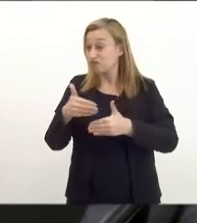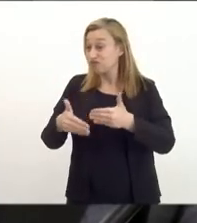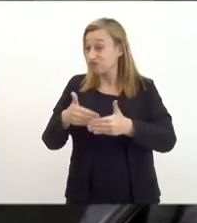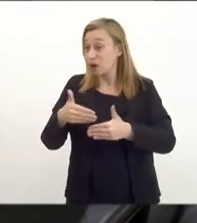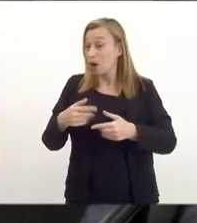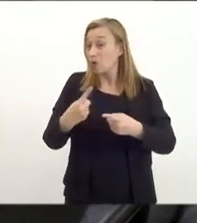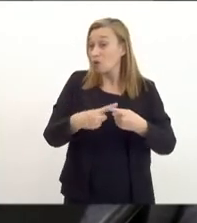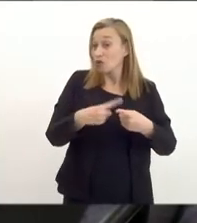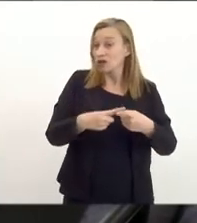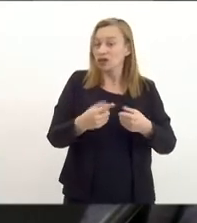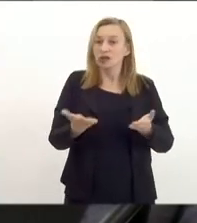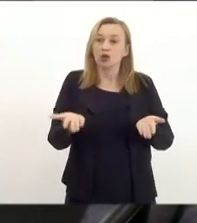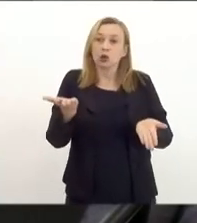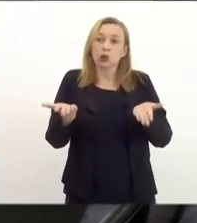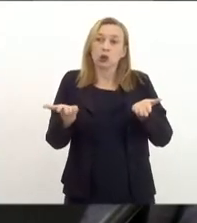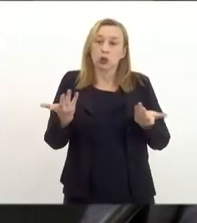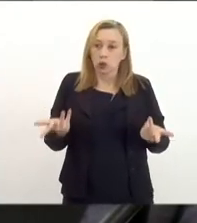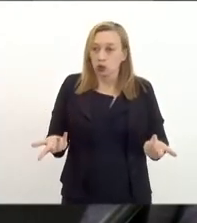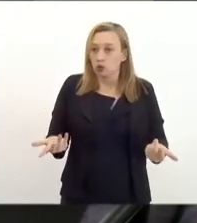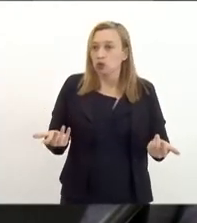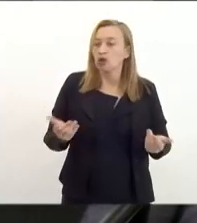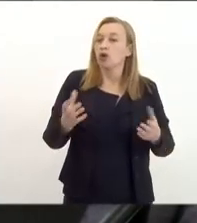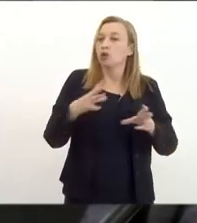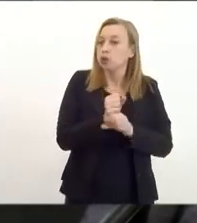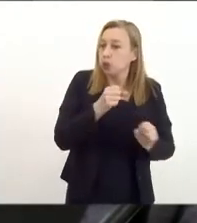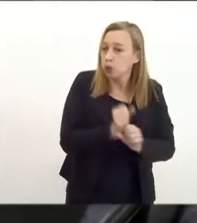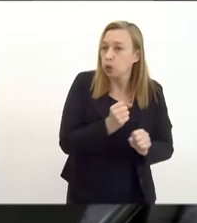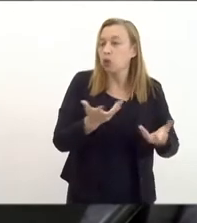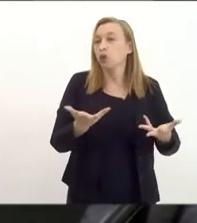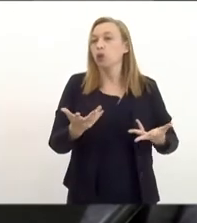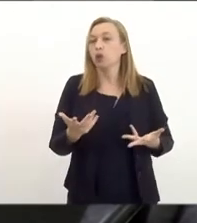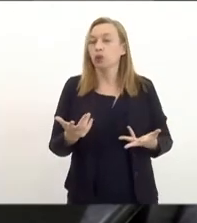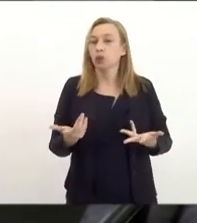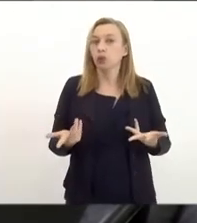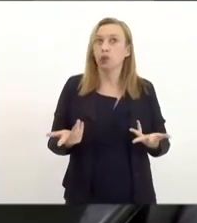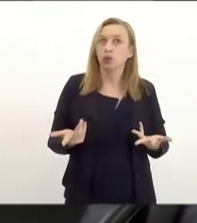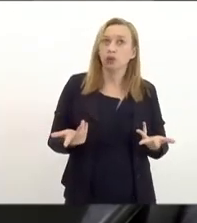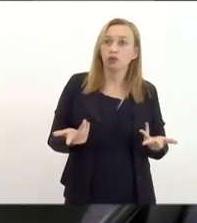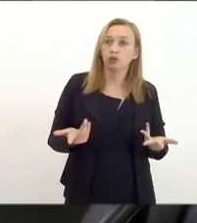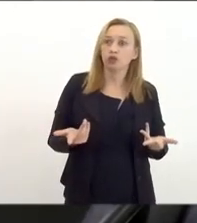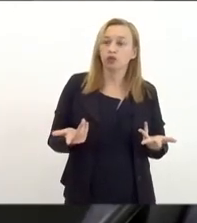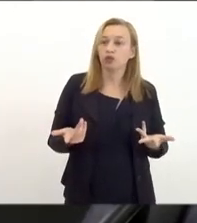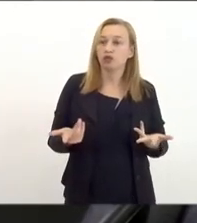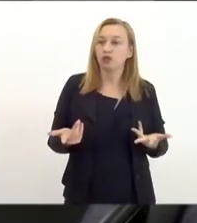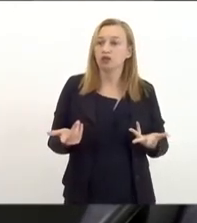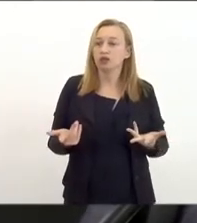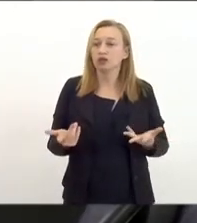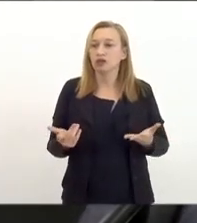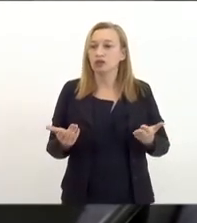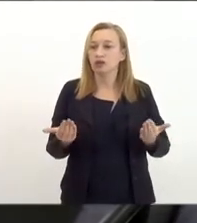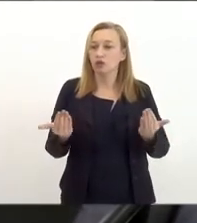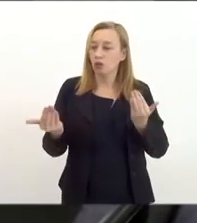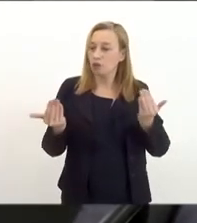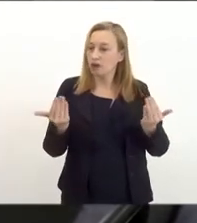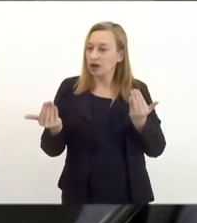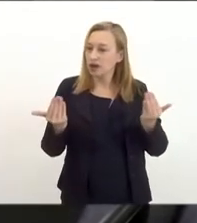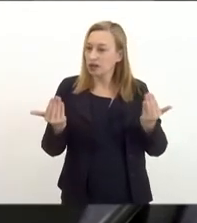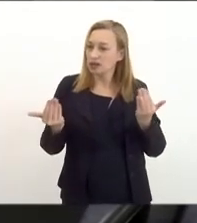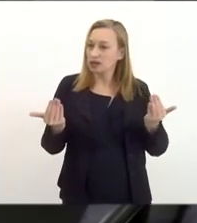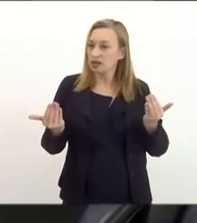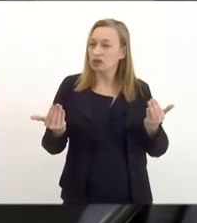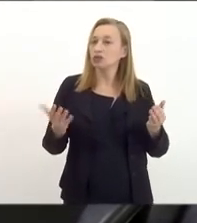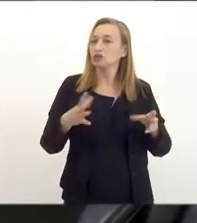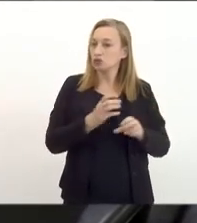O que são balanços é contabilidade é fazer uma um batimento com a